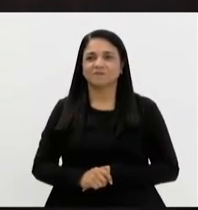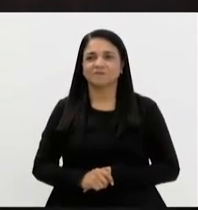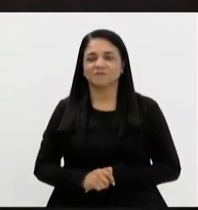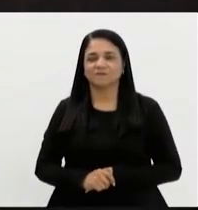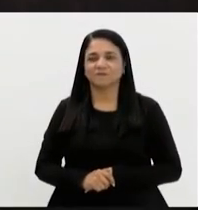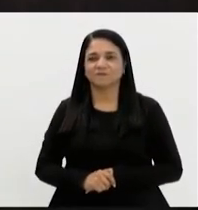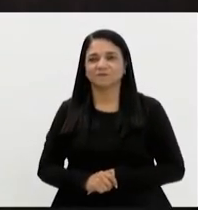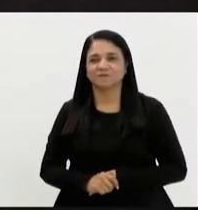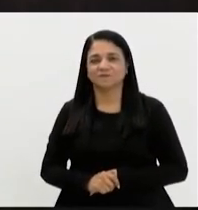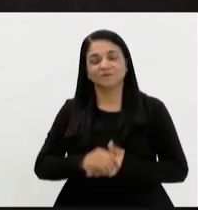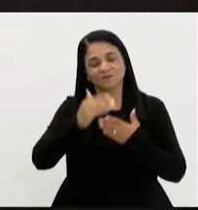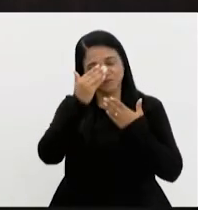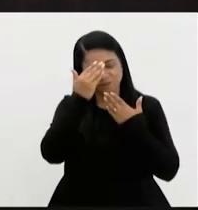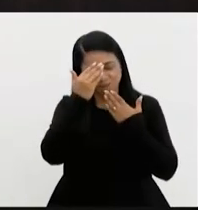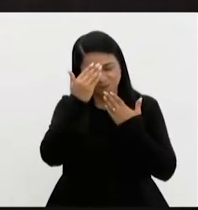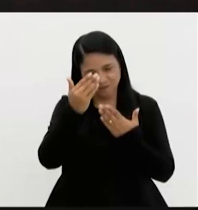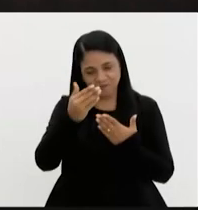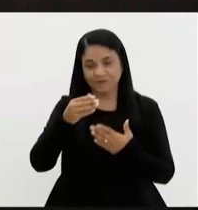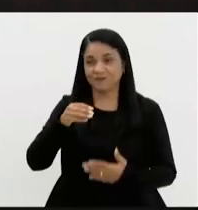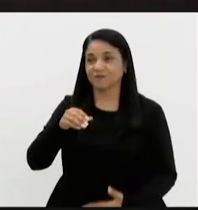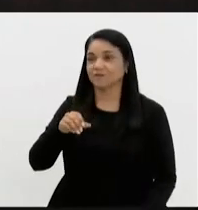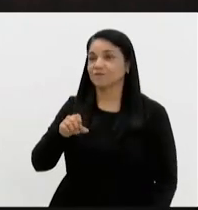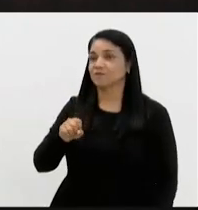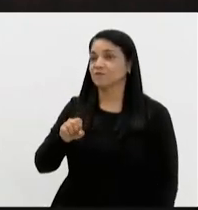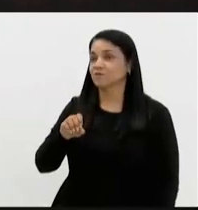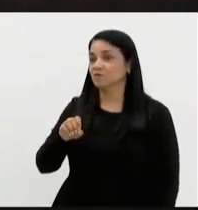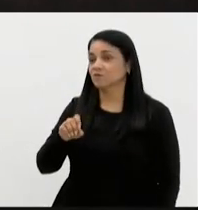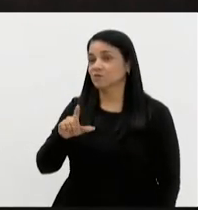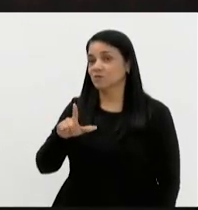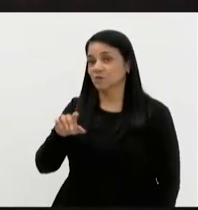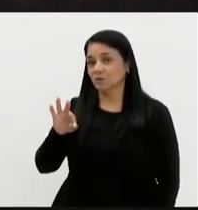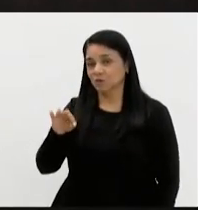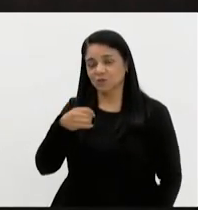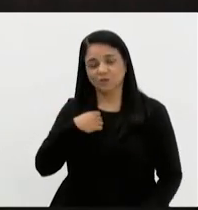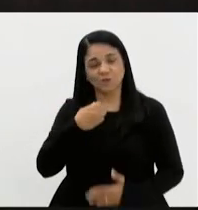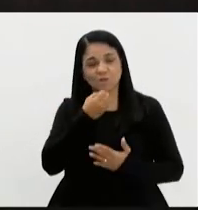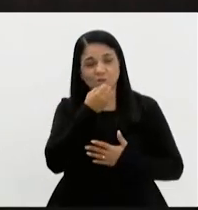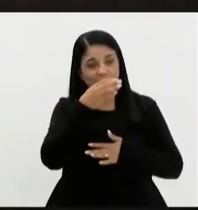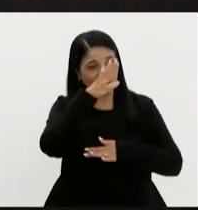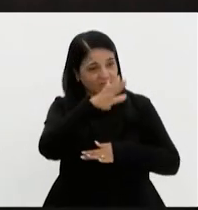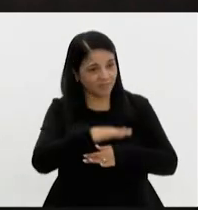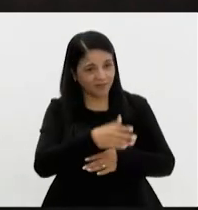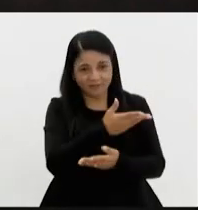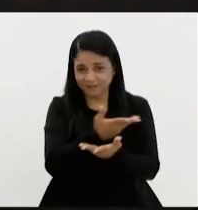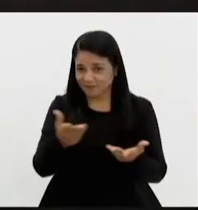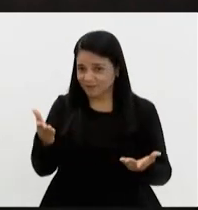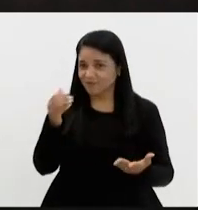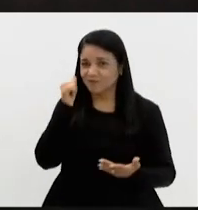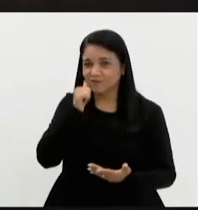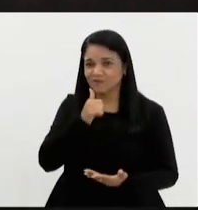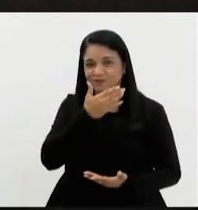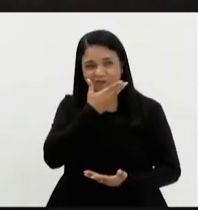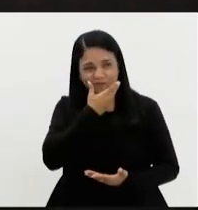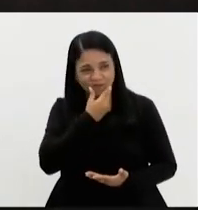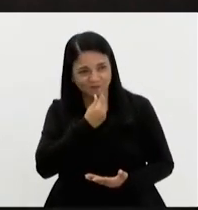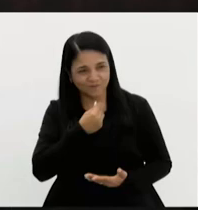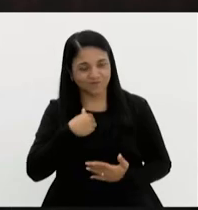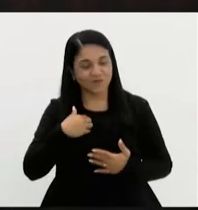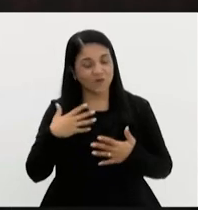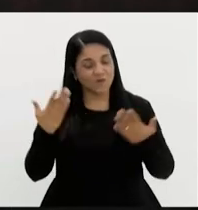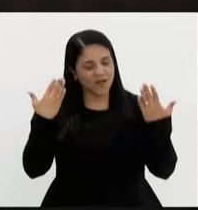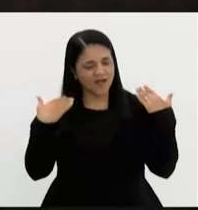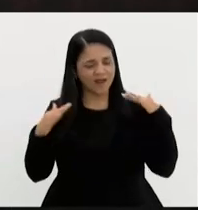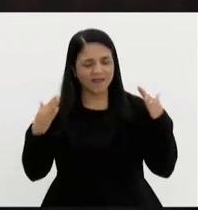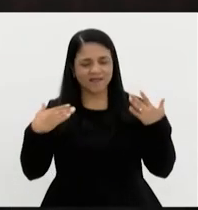favor obrigada solto Boa tarde a todos e a todas é uma alegria uma honra estar aqui